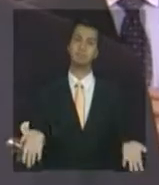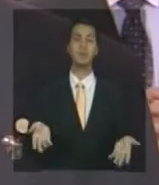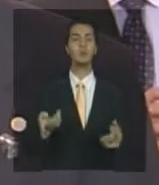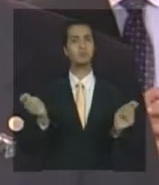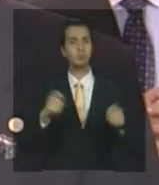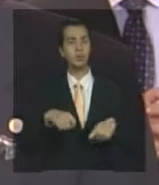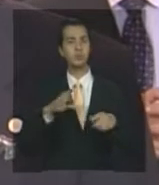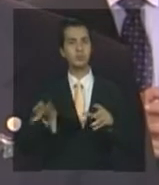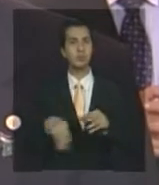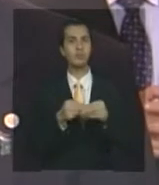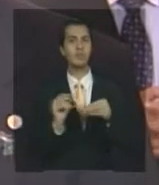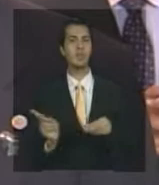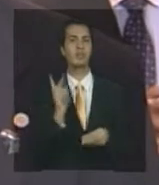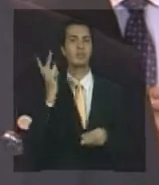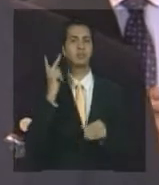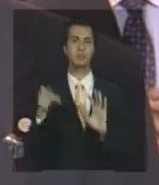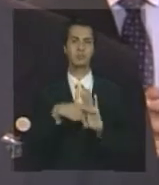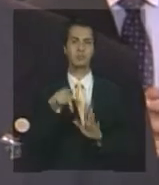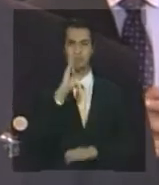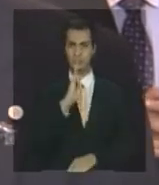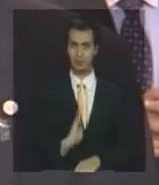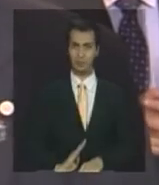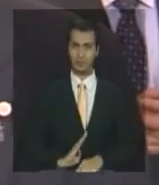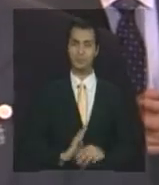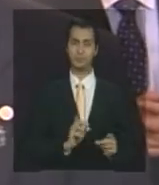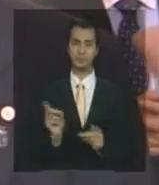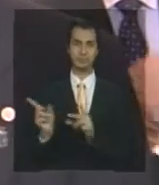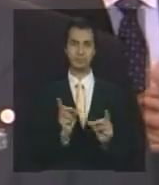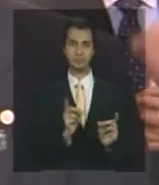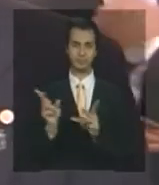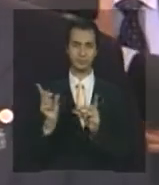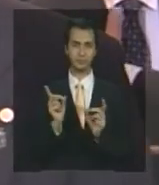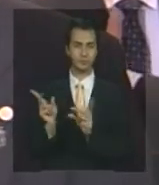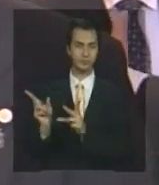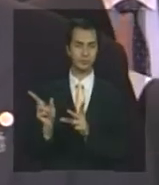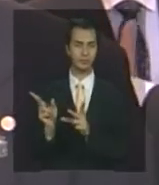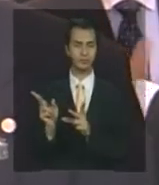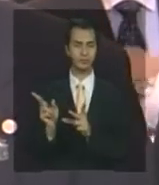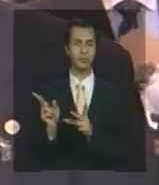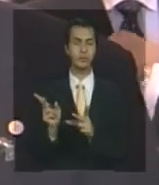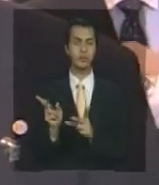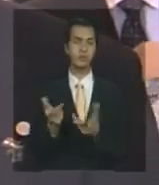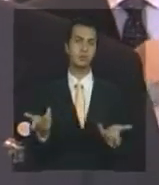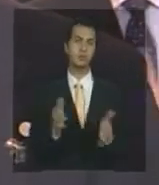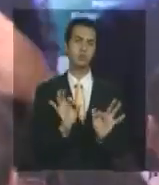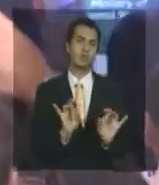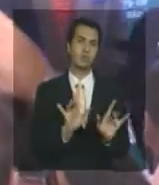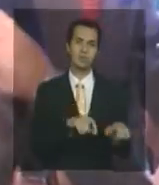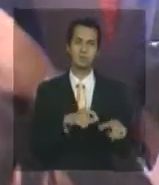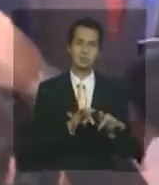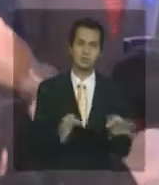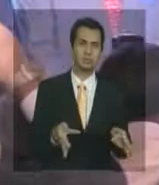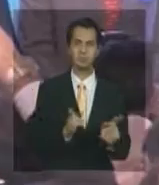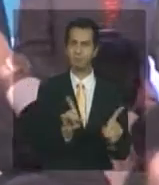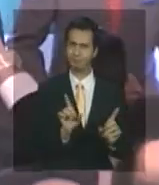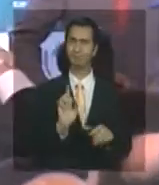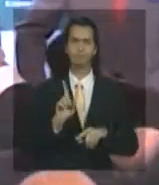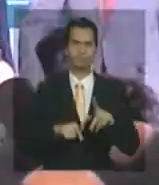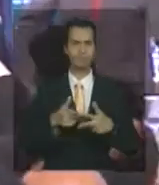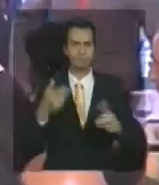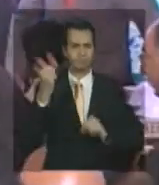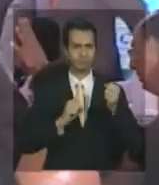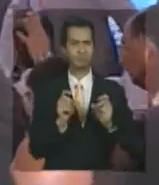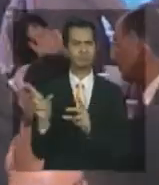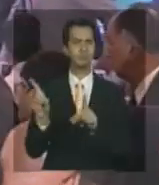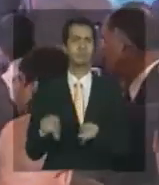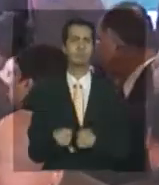valor aos produtos que nós devemos agregar, não só realmente exportando a commodity por si só. Além de apoiar o aumento do